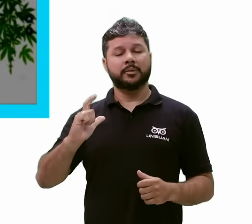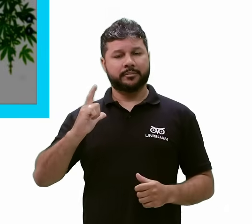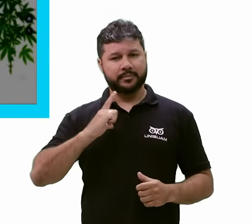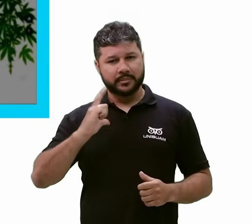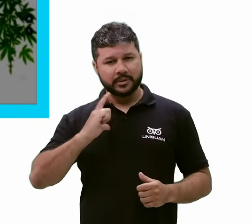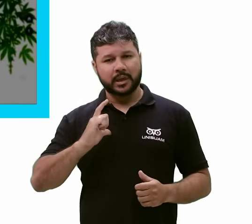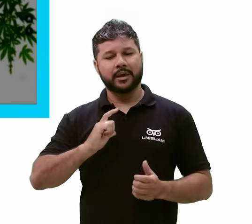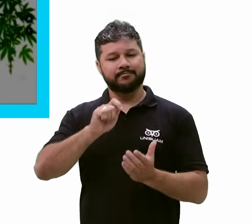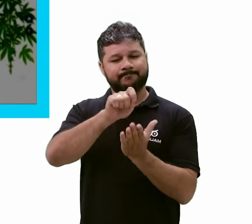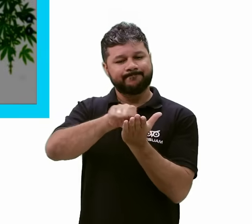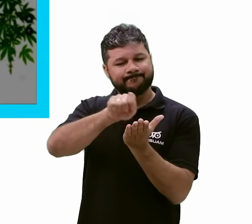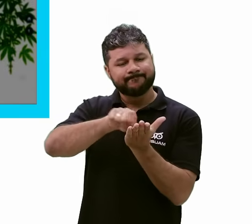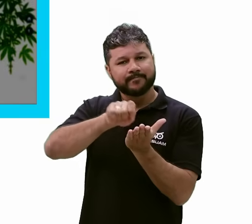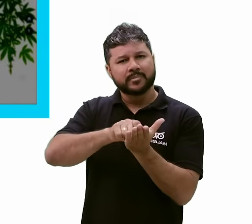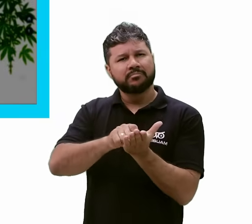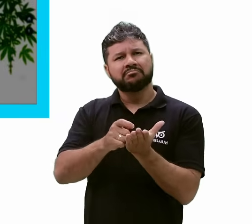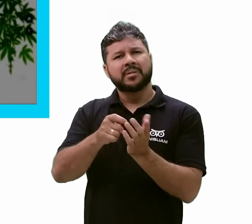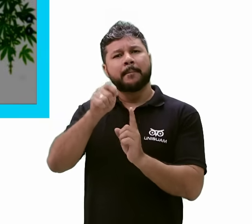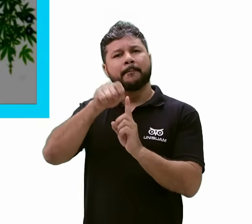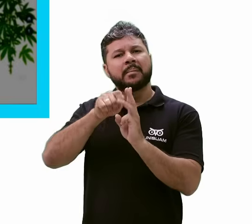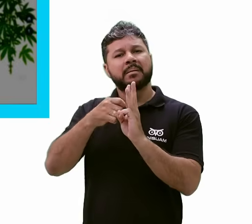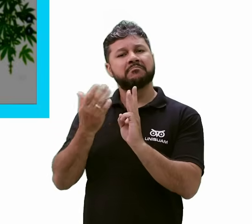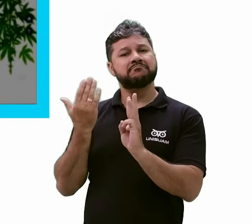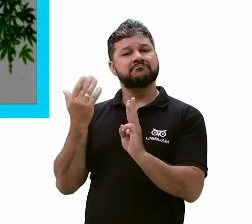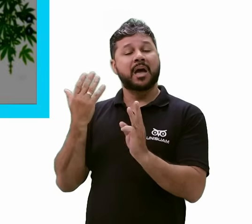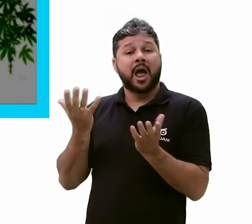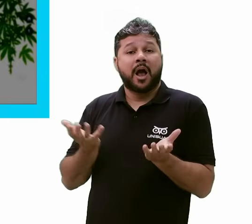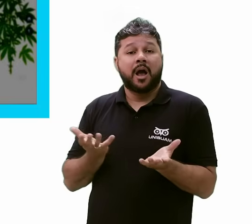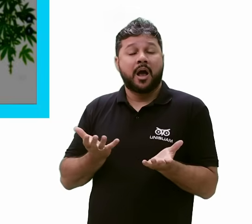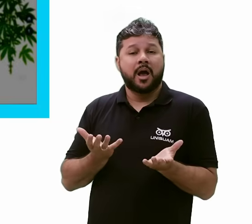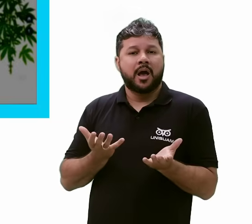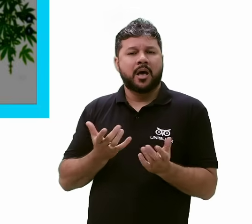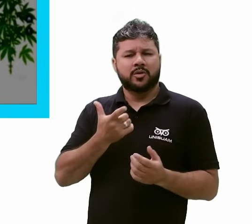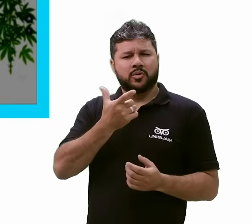tem essa prescrição acontecendo há poucos meses atrás,